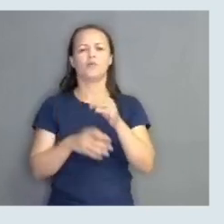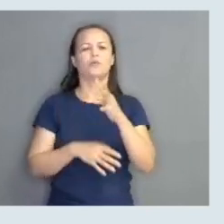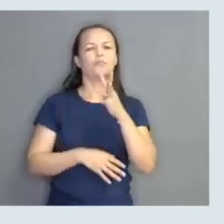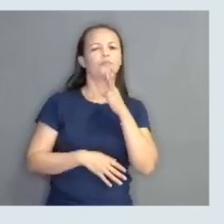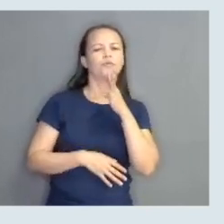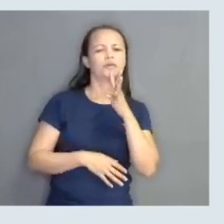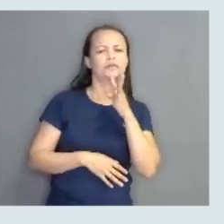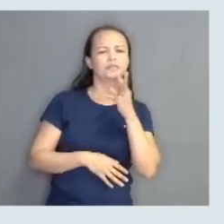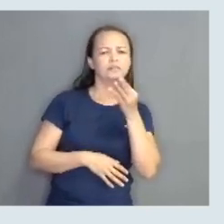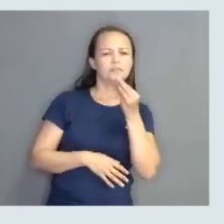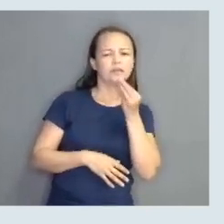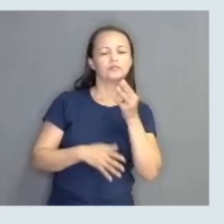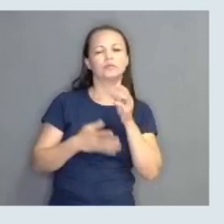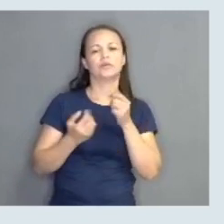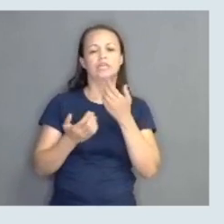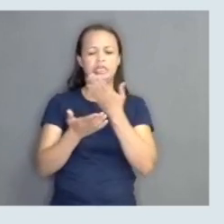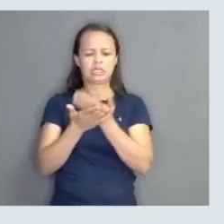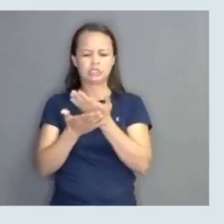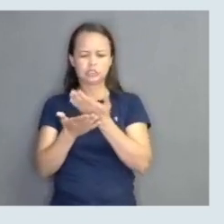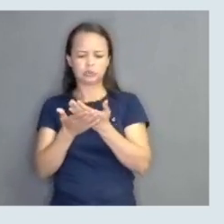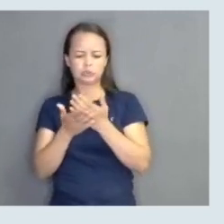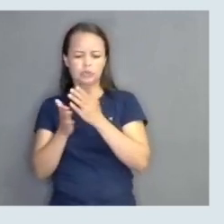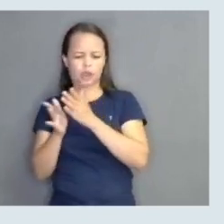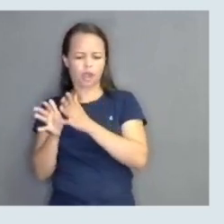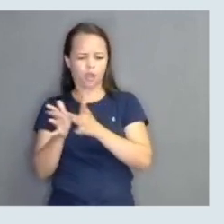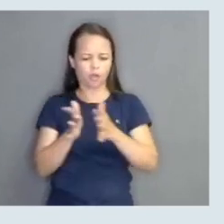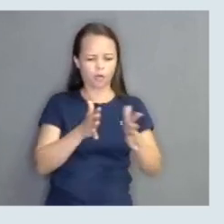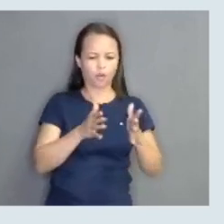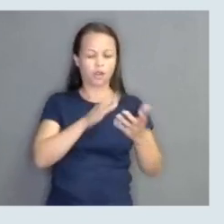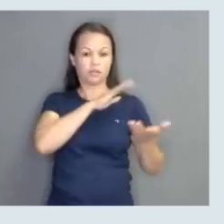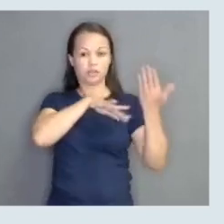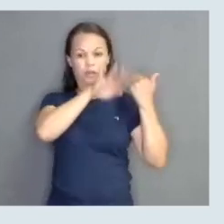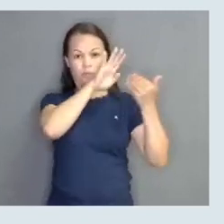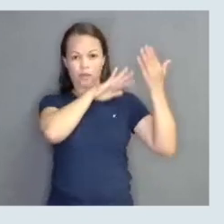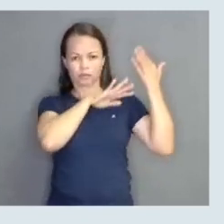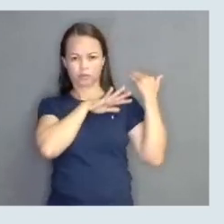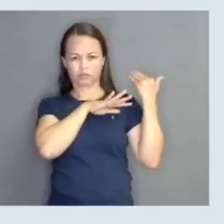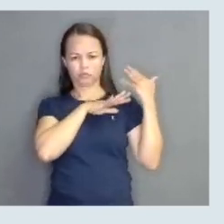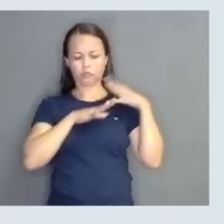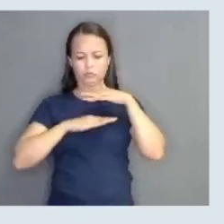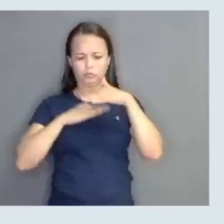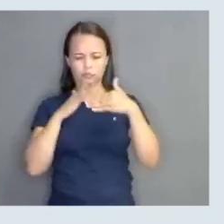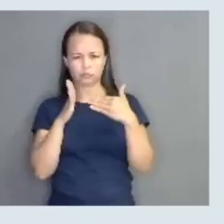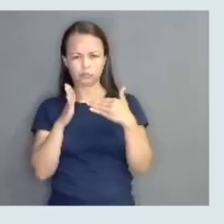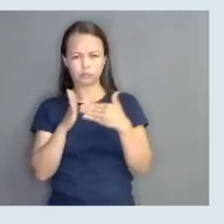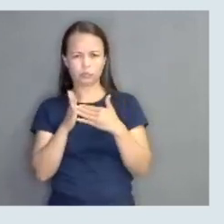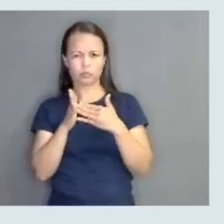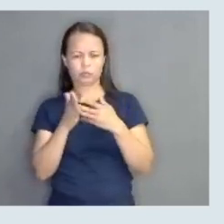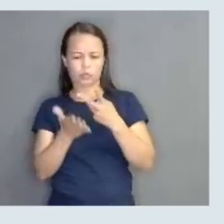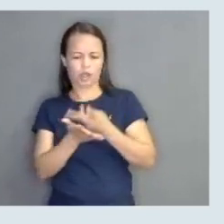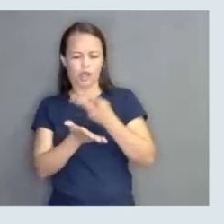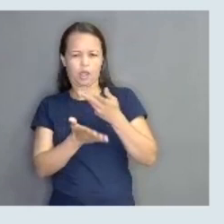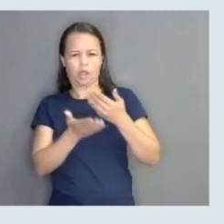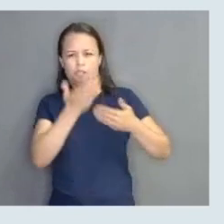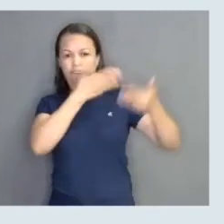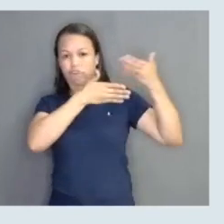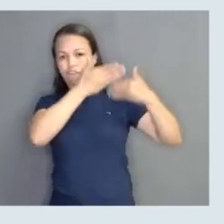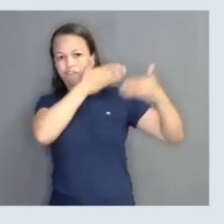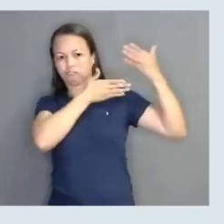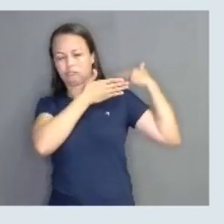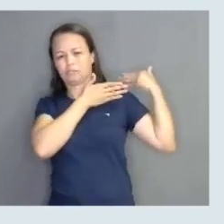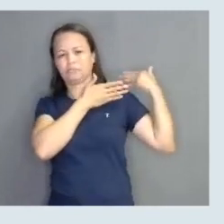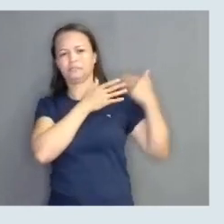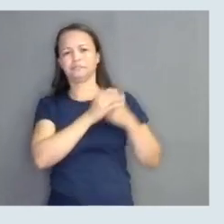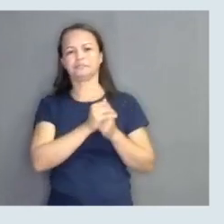conhecimento que estuda as ocorrências do passado. Tudo que aconteceu no passado. Os